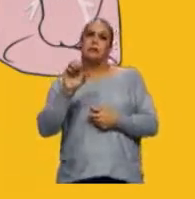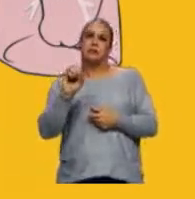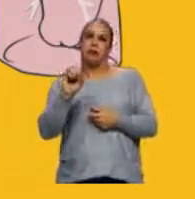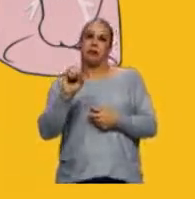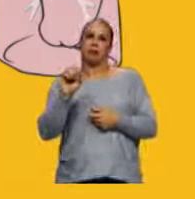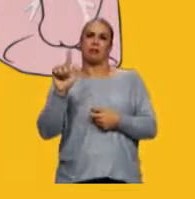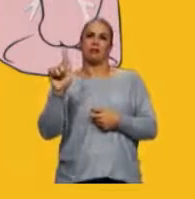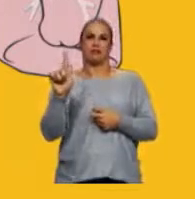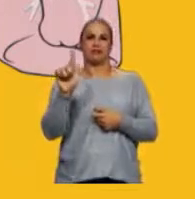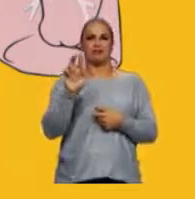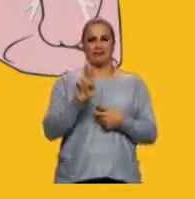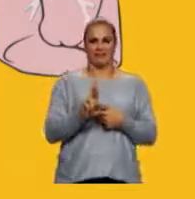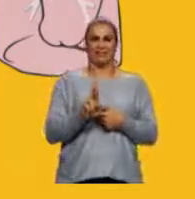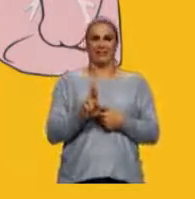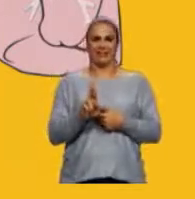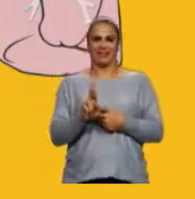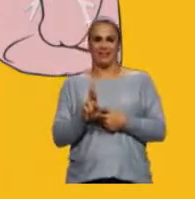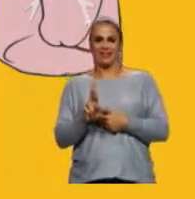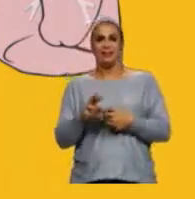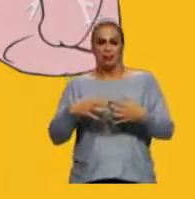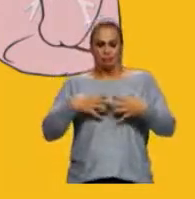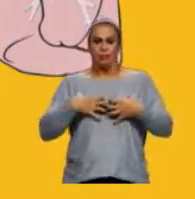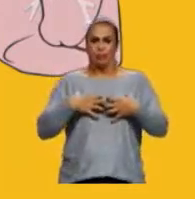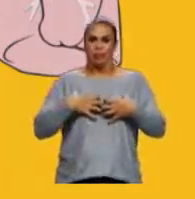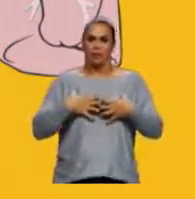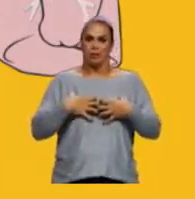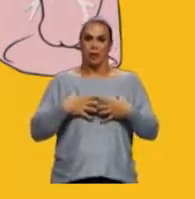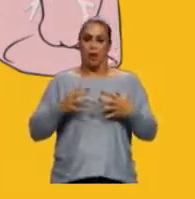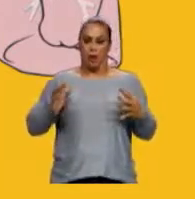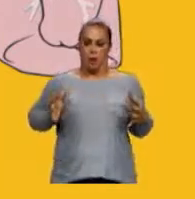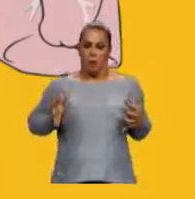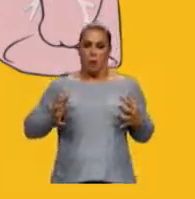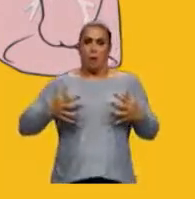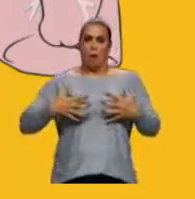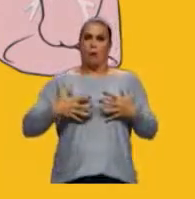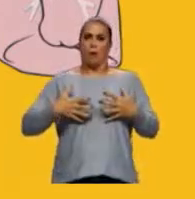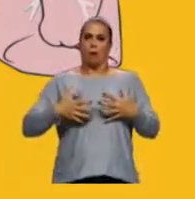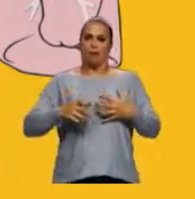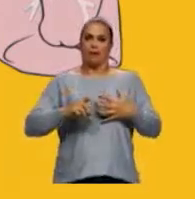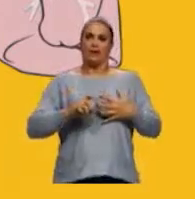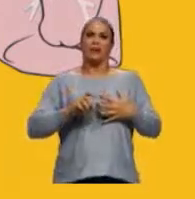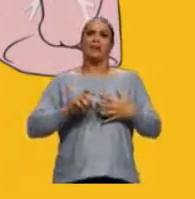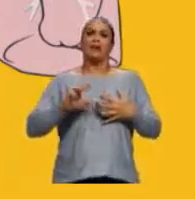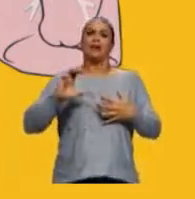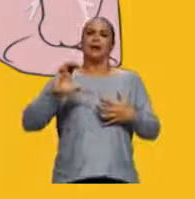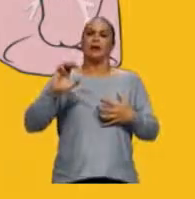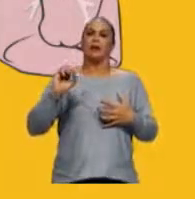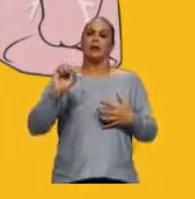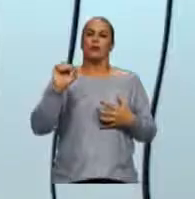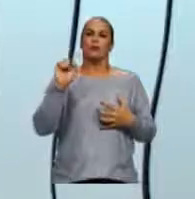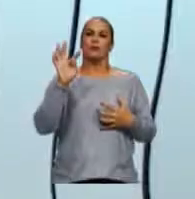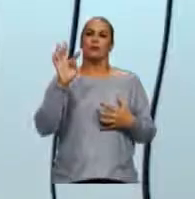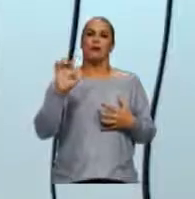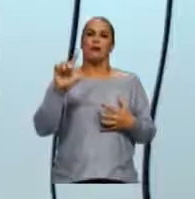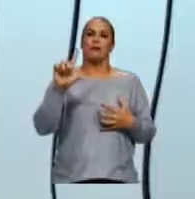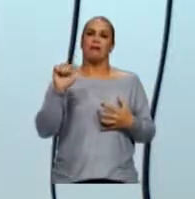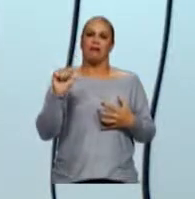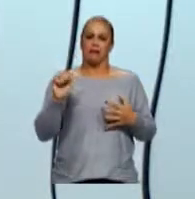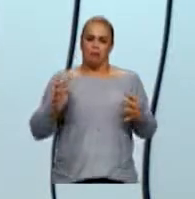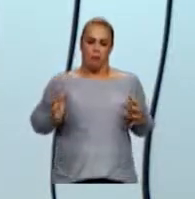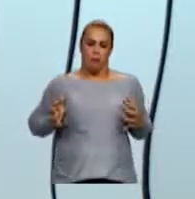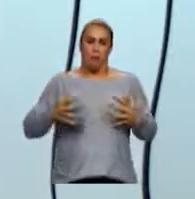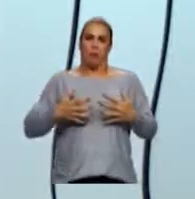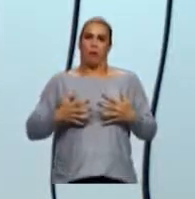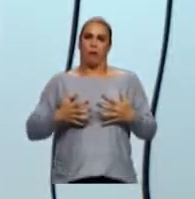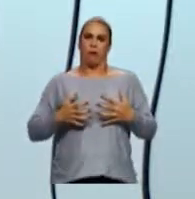Então, ele está bem localizado na caixa torácica e é o pulmão que vai ser responsável para fazer essa troca